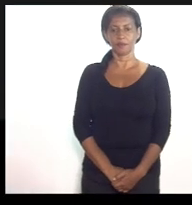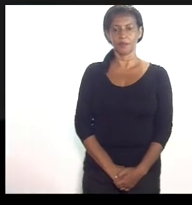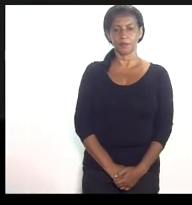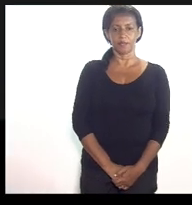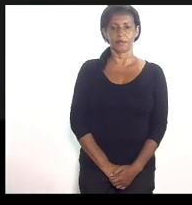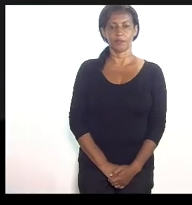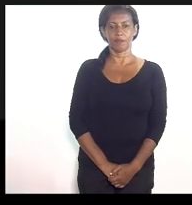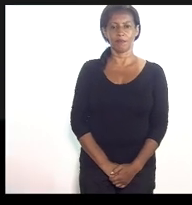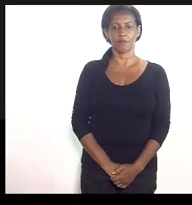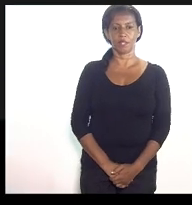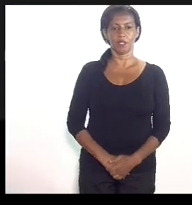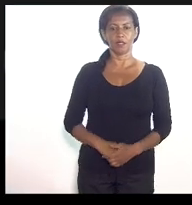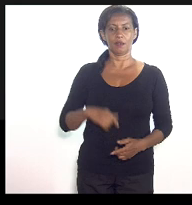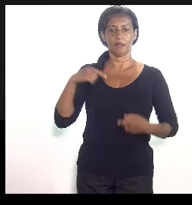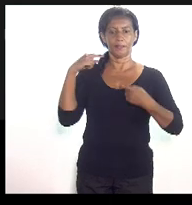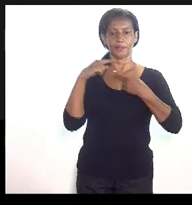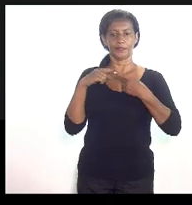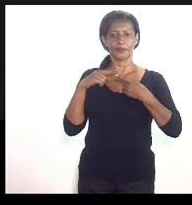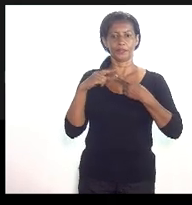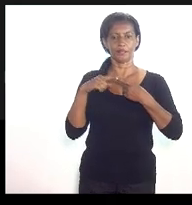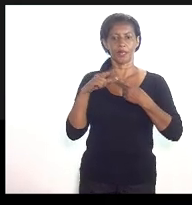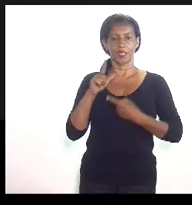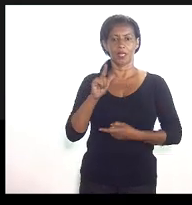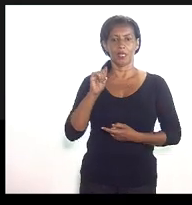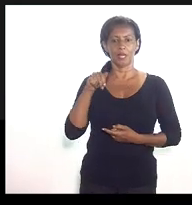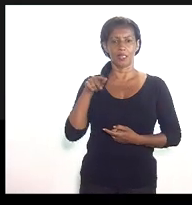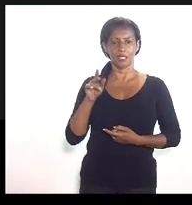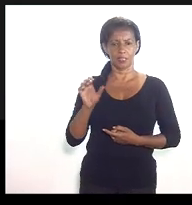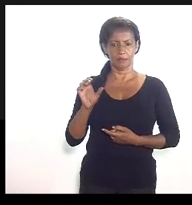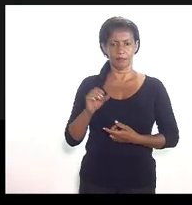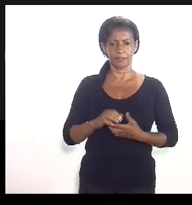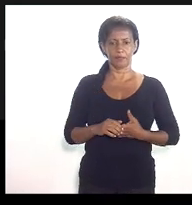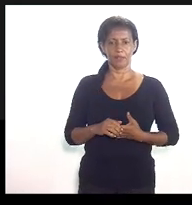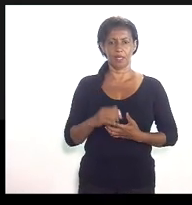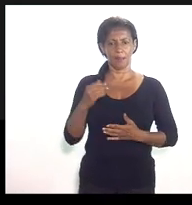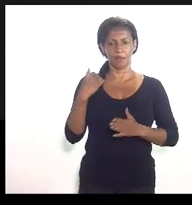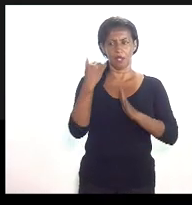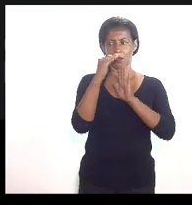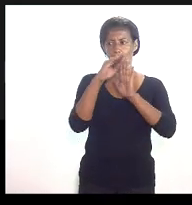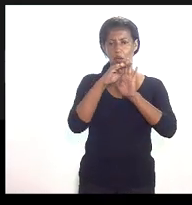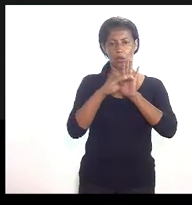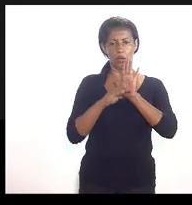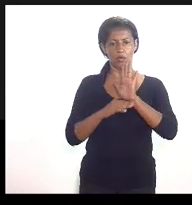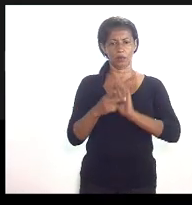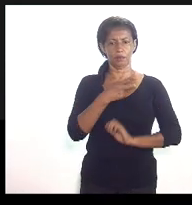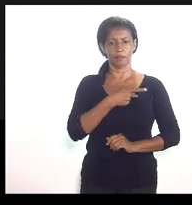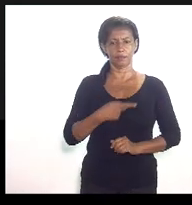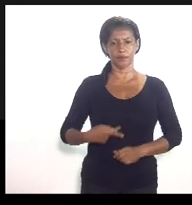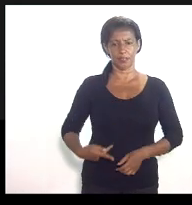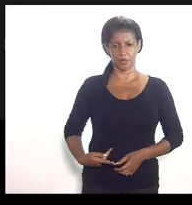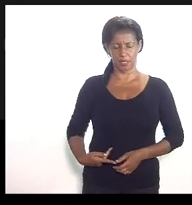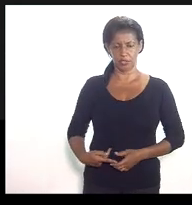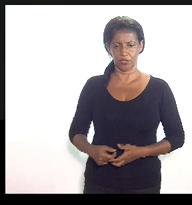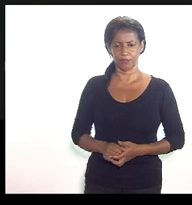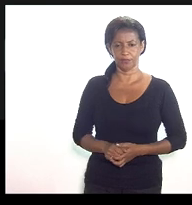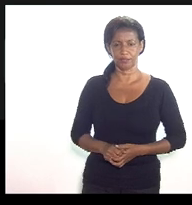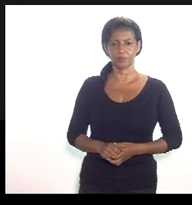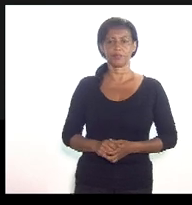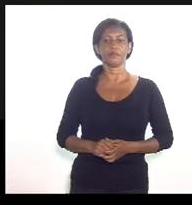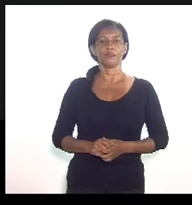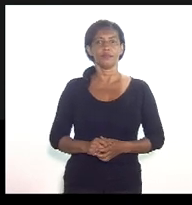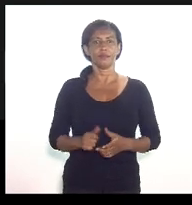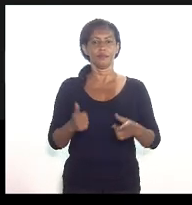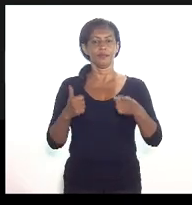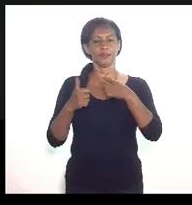Questão de ordem, deputado Mink, depois Rodrigo Amorim. Deputado Mink. A minha questão de ordem, presidente, ecoespiritual, é a